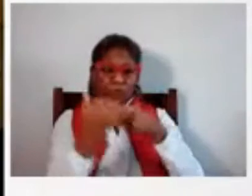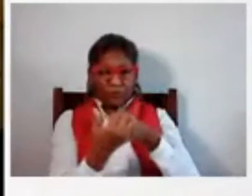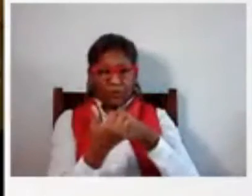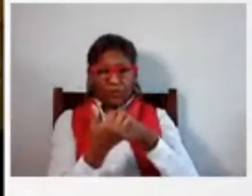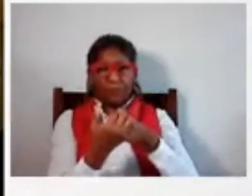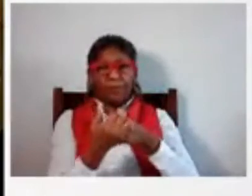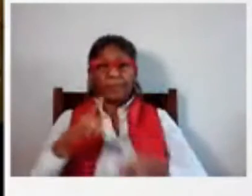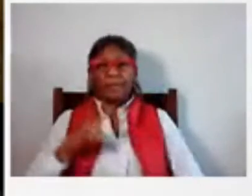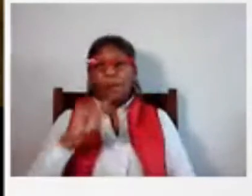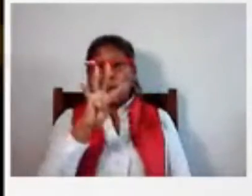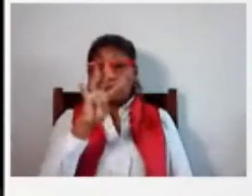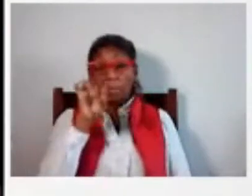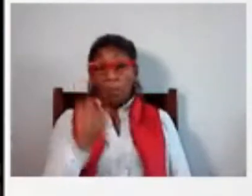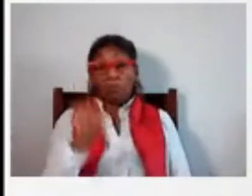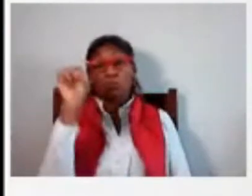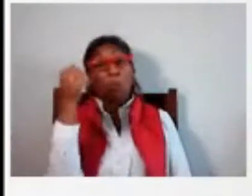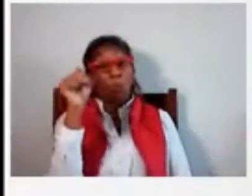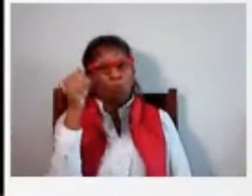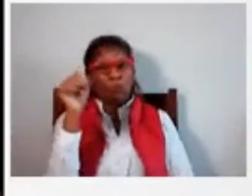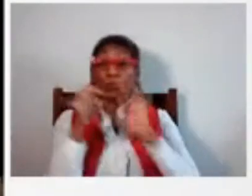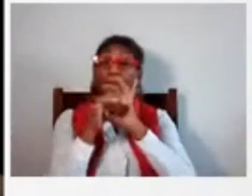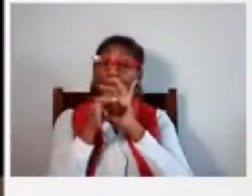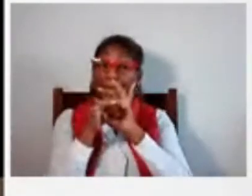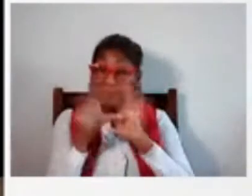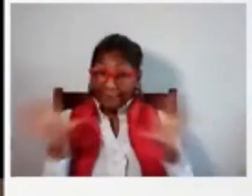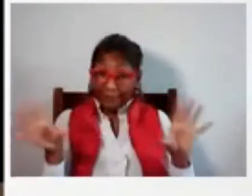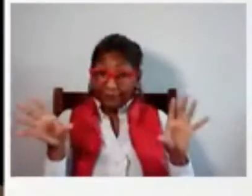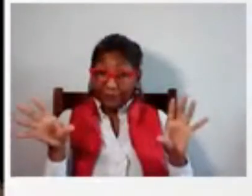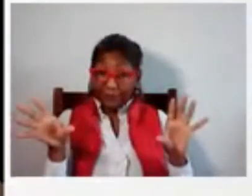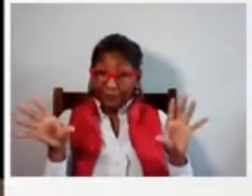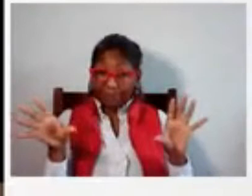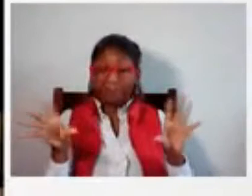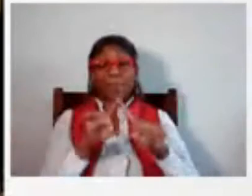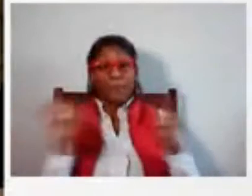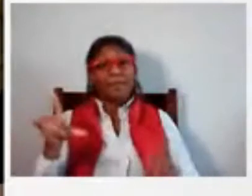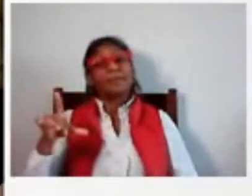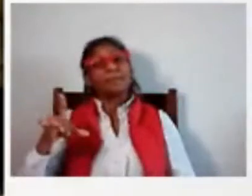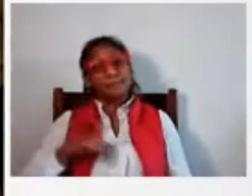eram 4,8 leitos livres para cada leito que está ocupado por paciente Covid, e caiu para